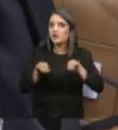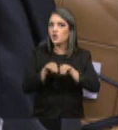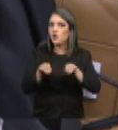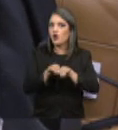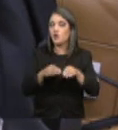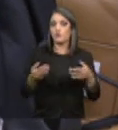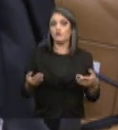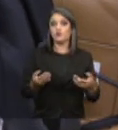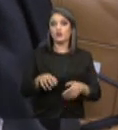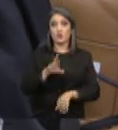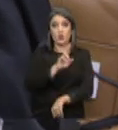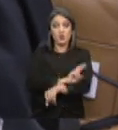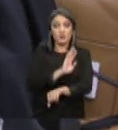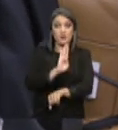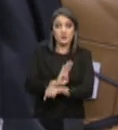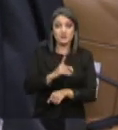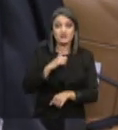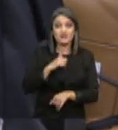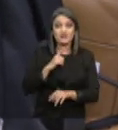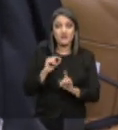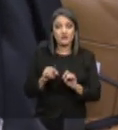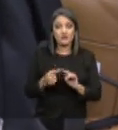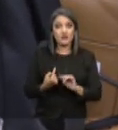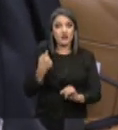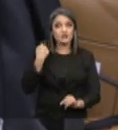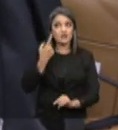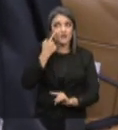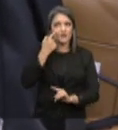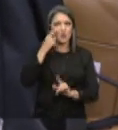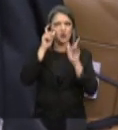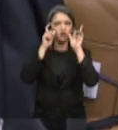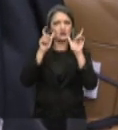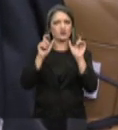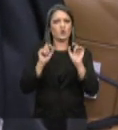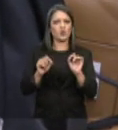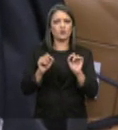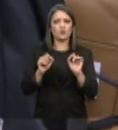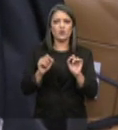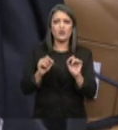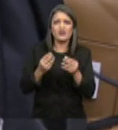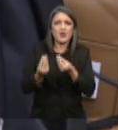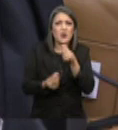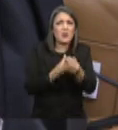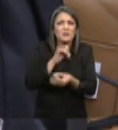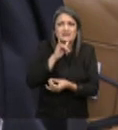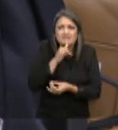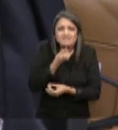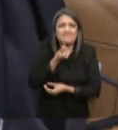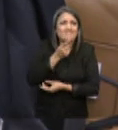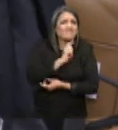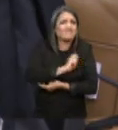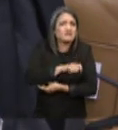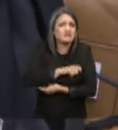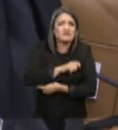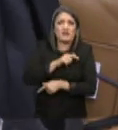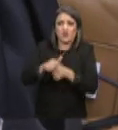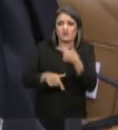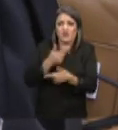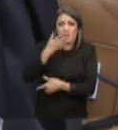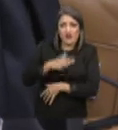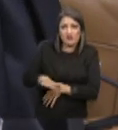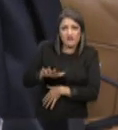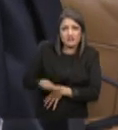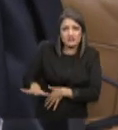atentou em seu tempo para a tragédia do trabalho infantil e das condições insalubres não